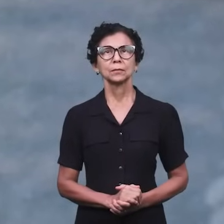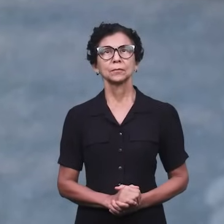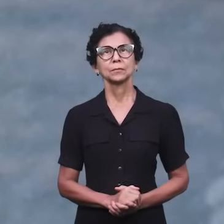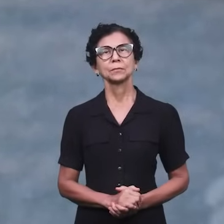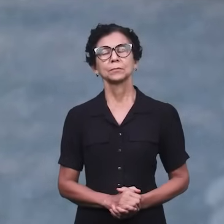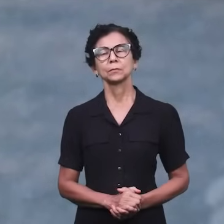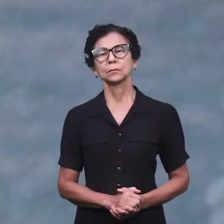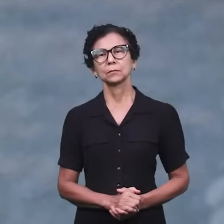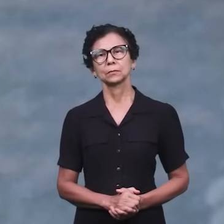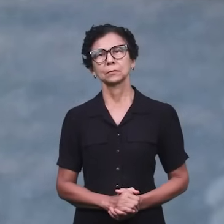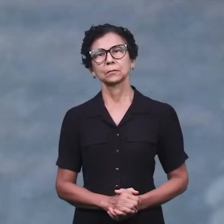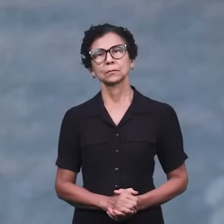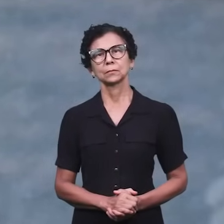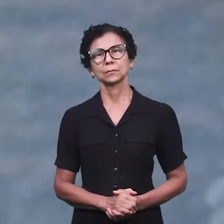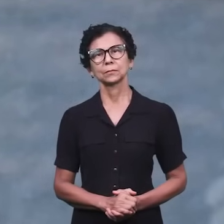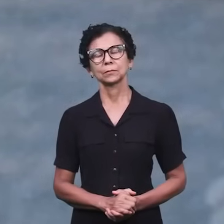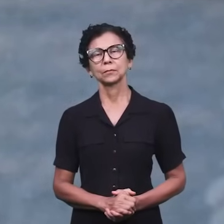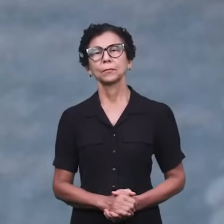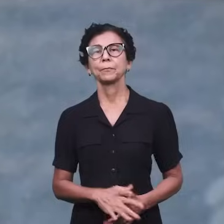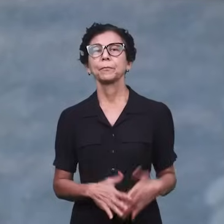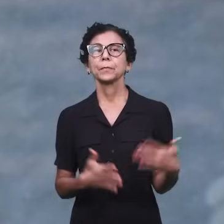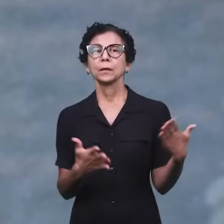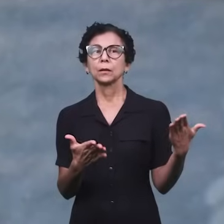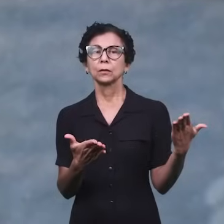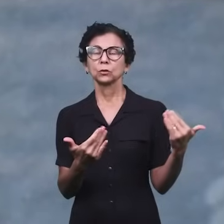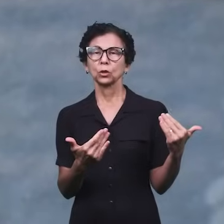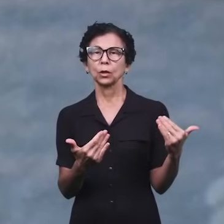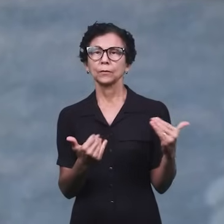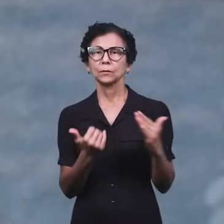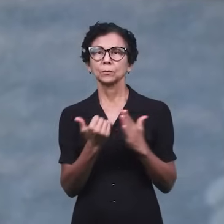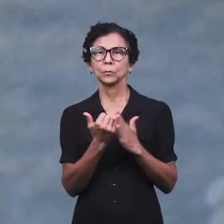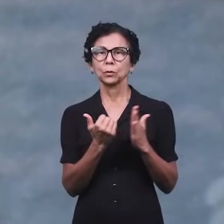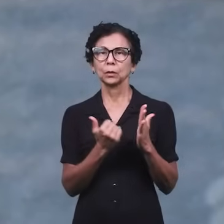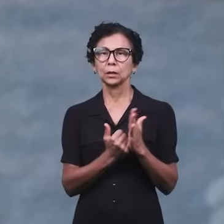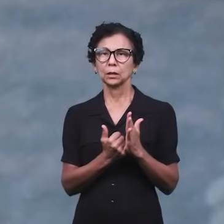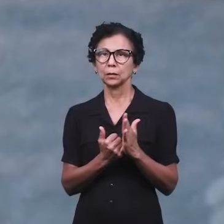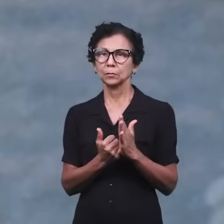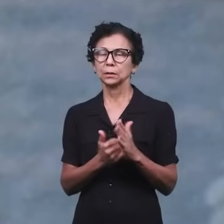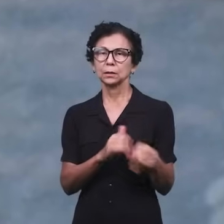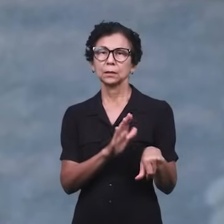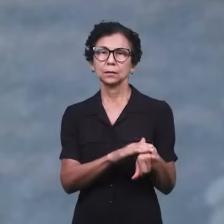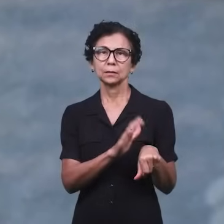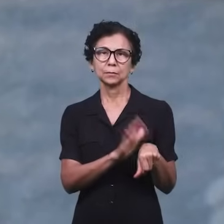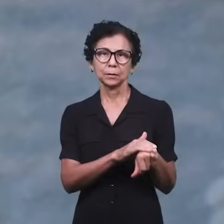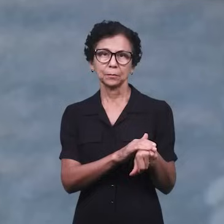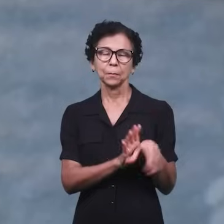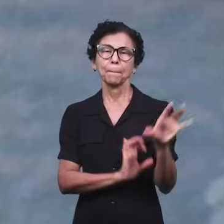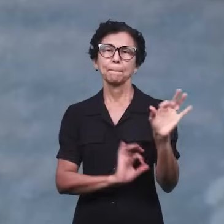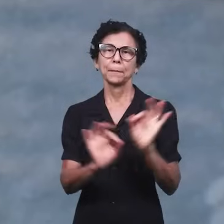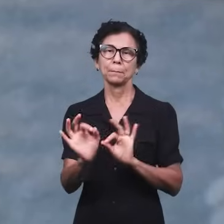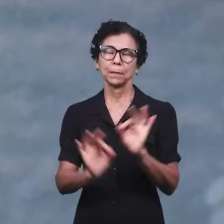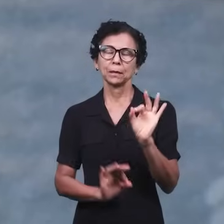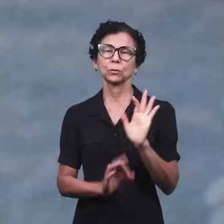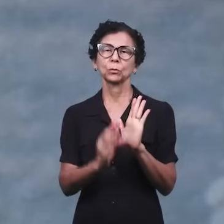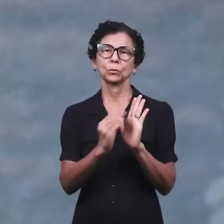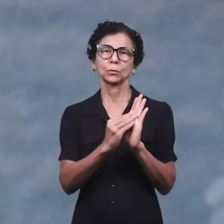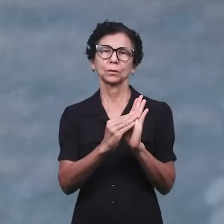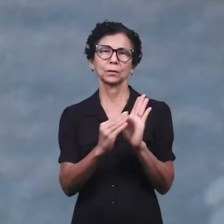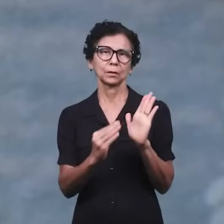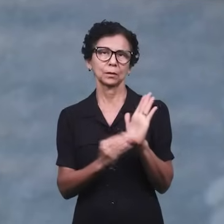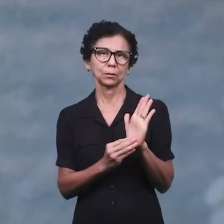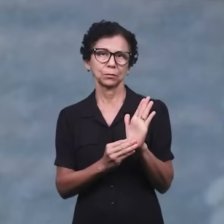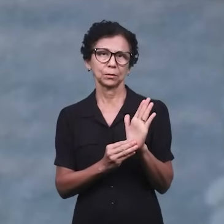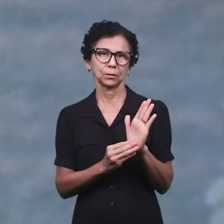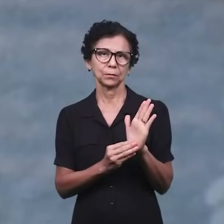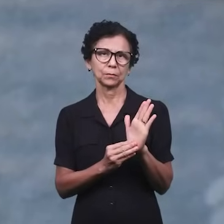para jovens feito por jovens isso nos alegra muito saber que estamos vivendo essa experiência juntos